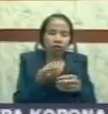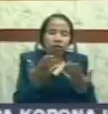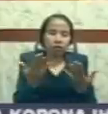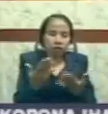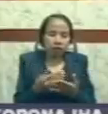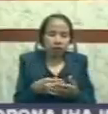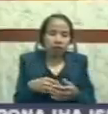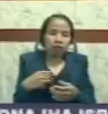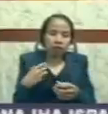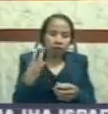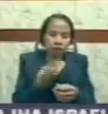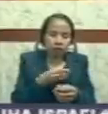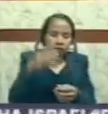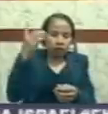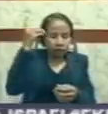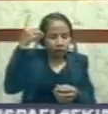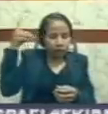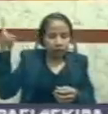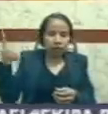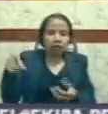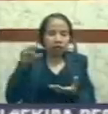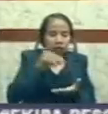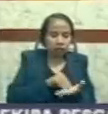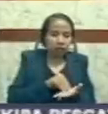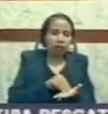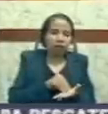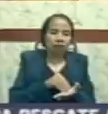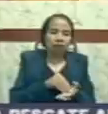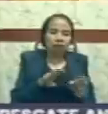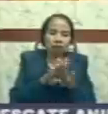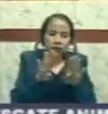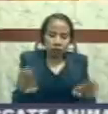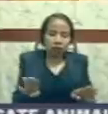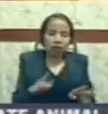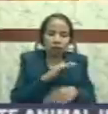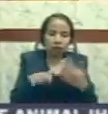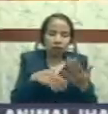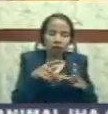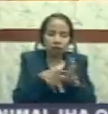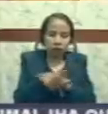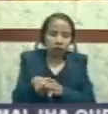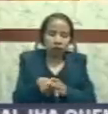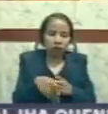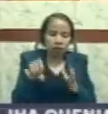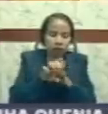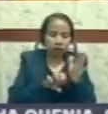itine mehi, a tua altura, a contabilidade ou transparência ba despesa pública Estado